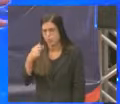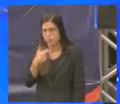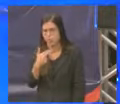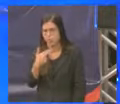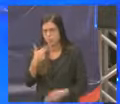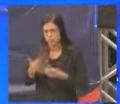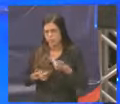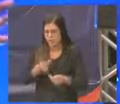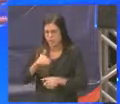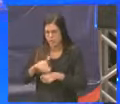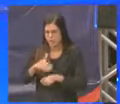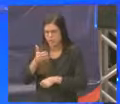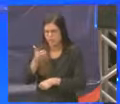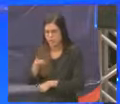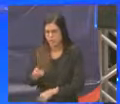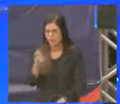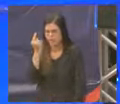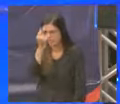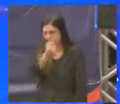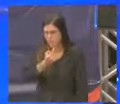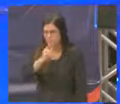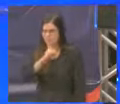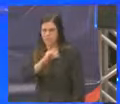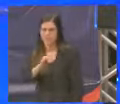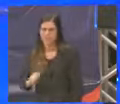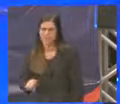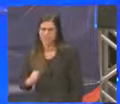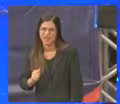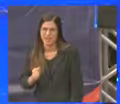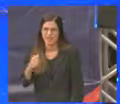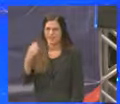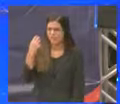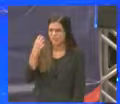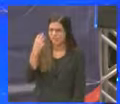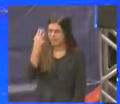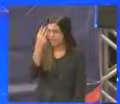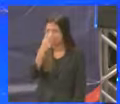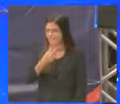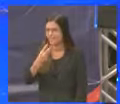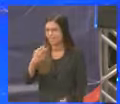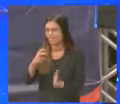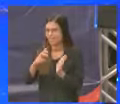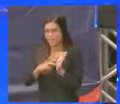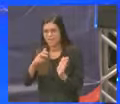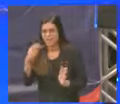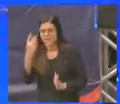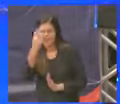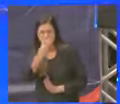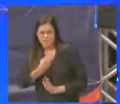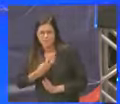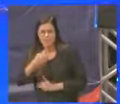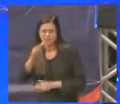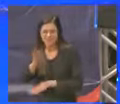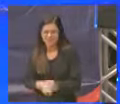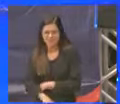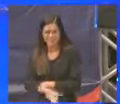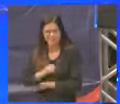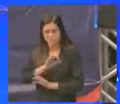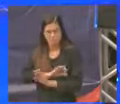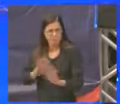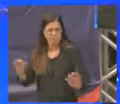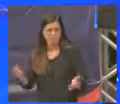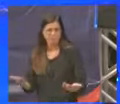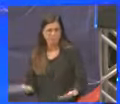dia na ilha de Utopia. Porque 3 horas de manhã, 3 horas de tarde, dá para pegar tudo que precisa para comer, para ser... Essa é